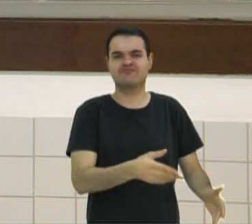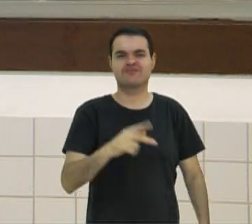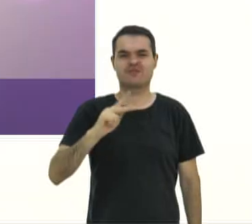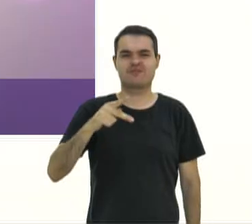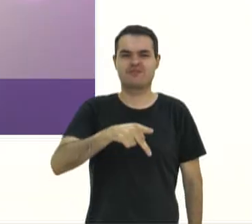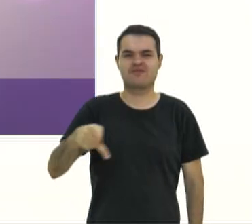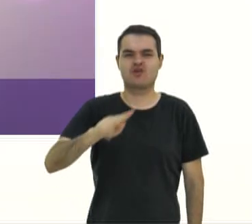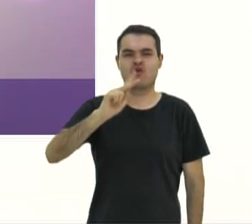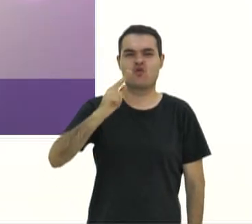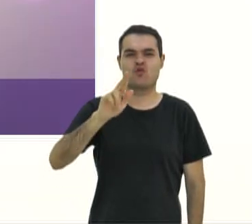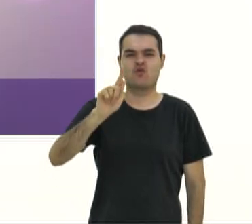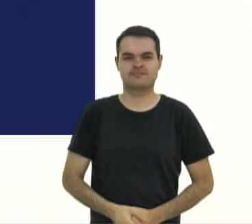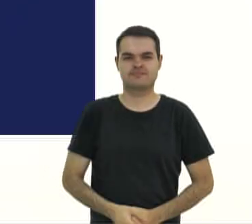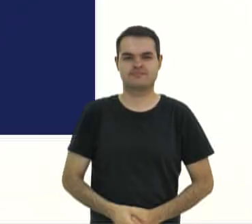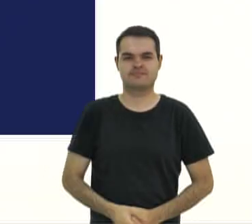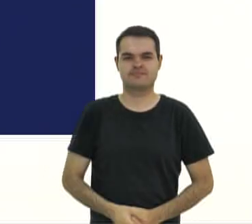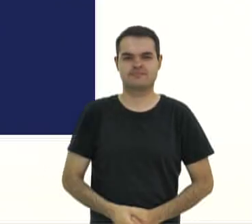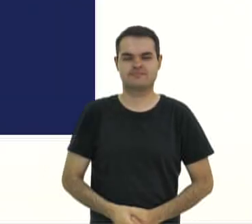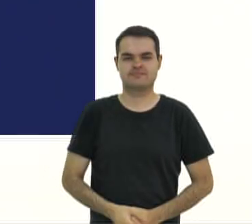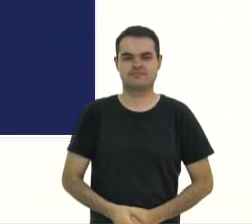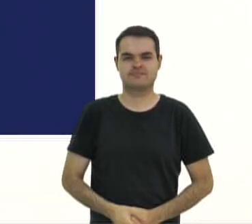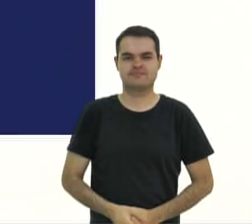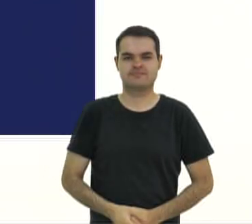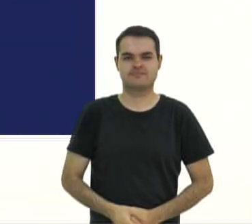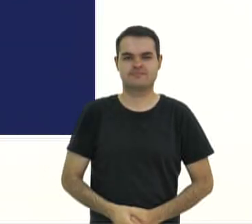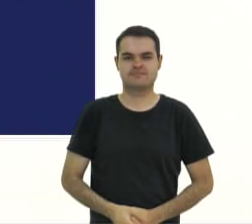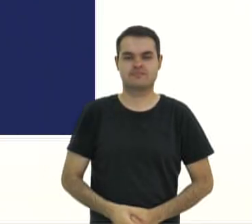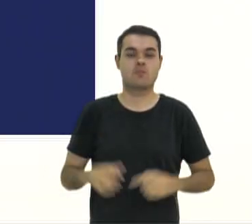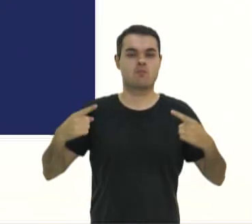Agora, é com você, Hugão.